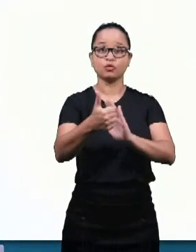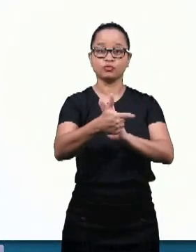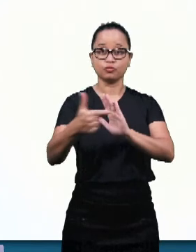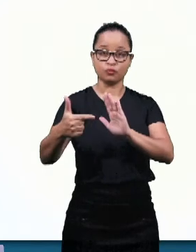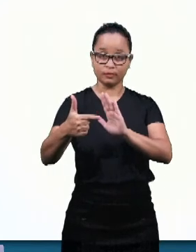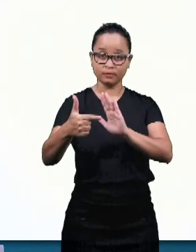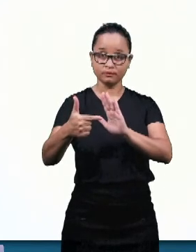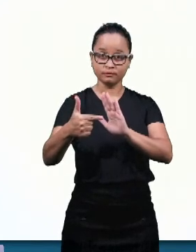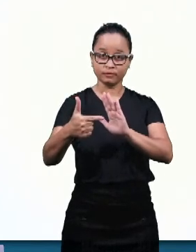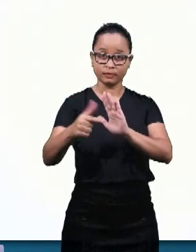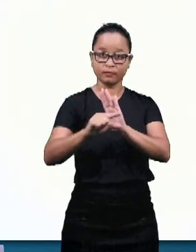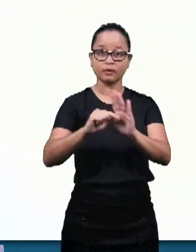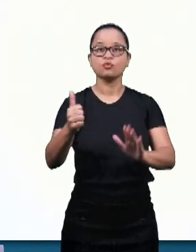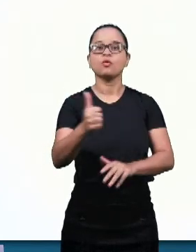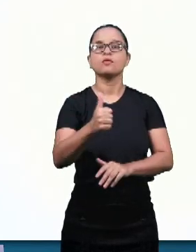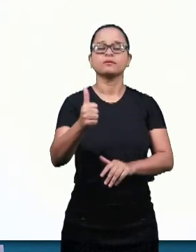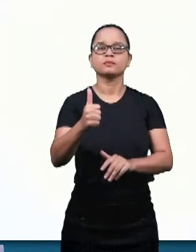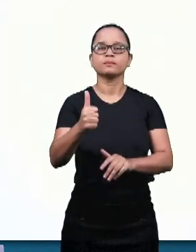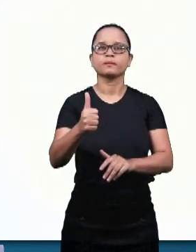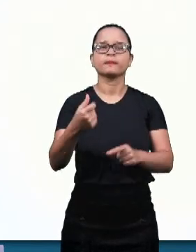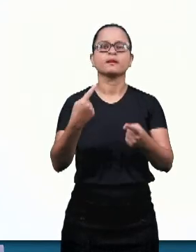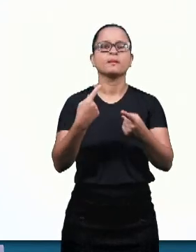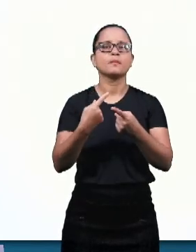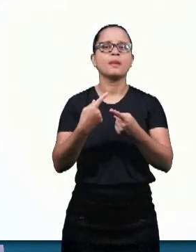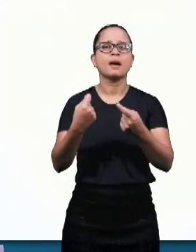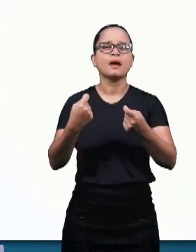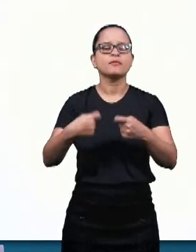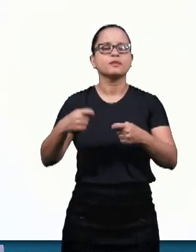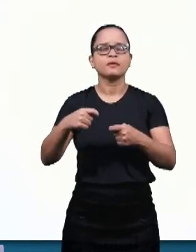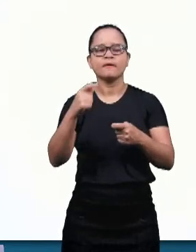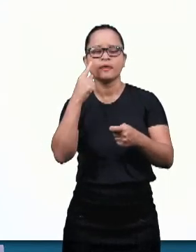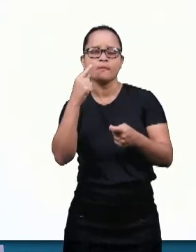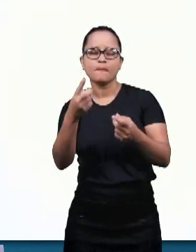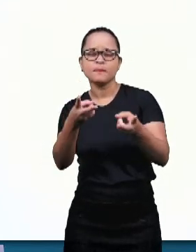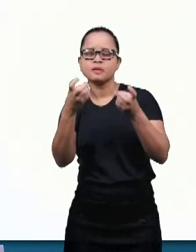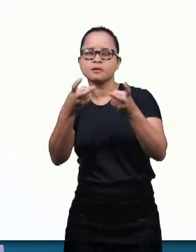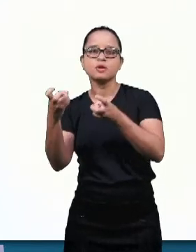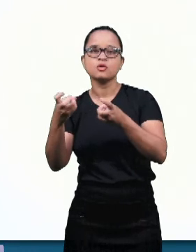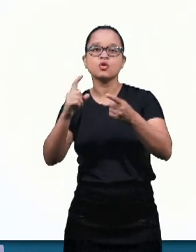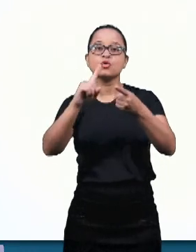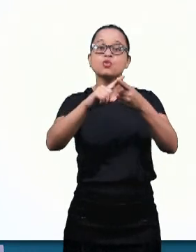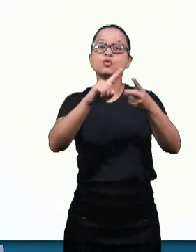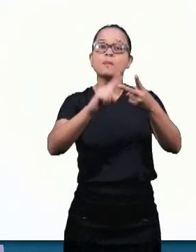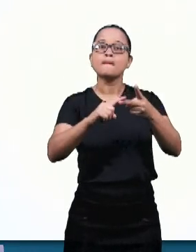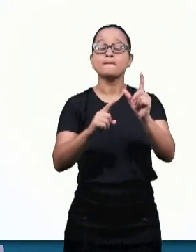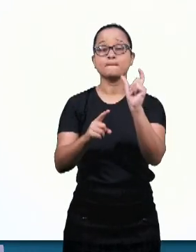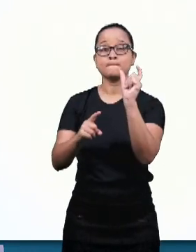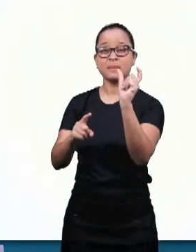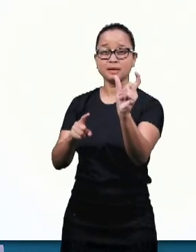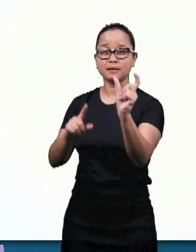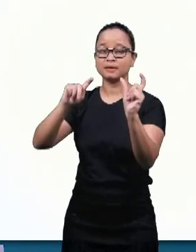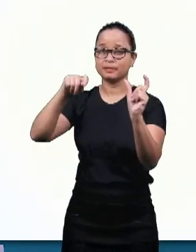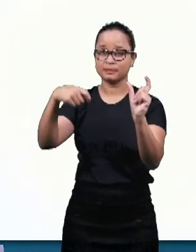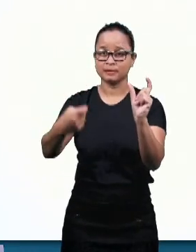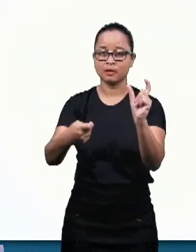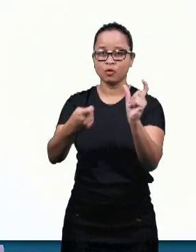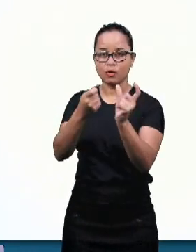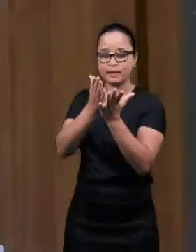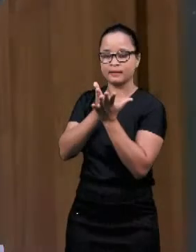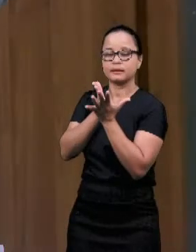11, duas palavras que norteiam a doutrina da igreja apostólica. Muito bem, esta